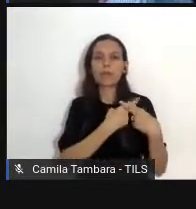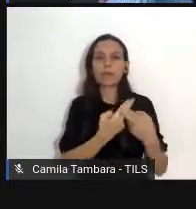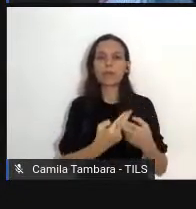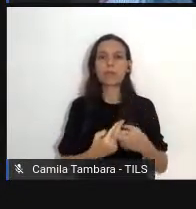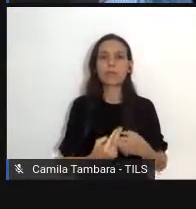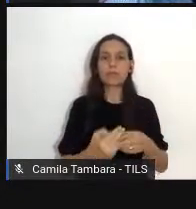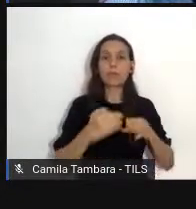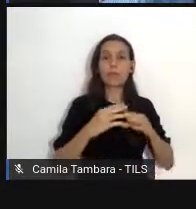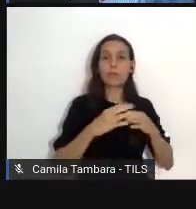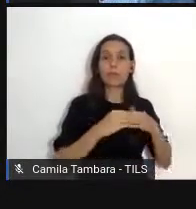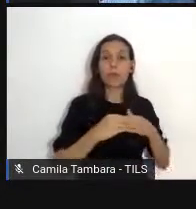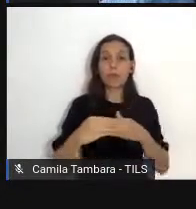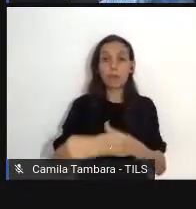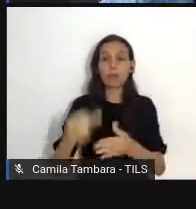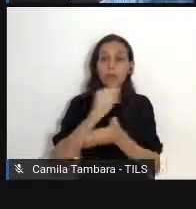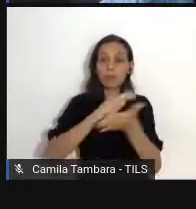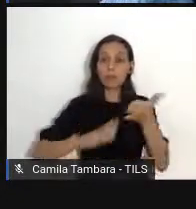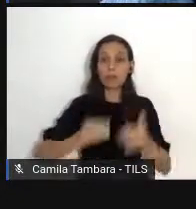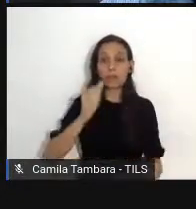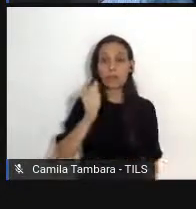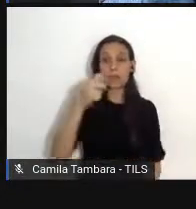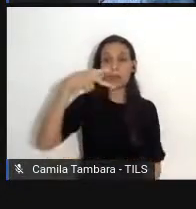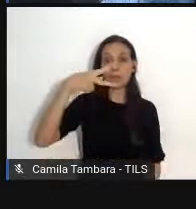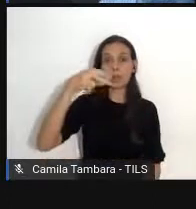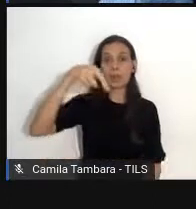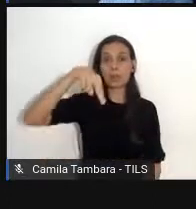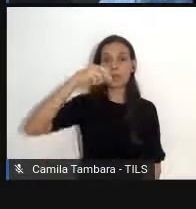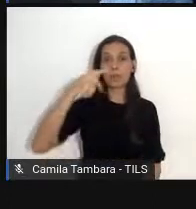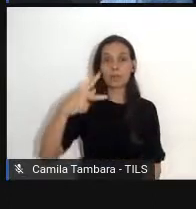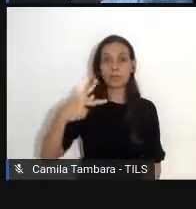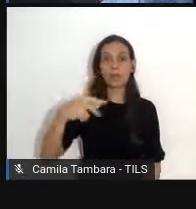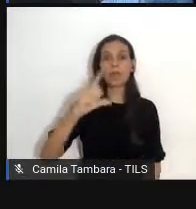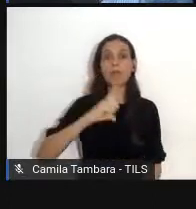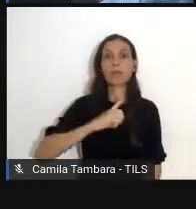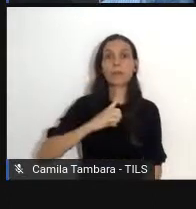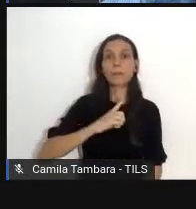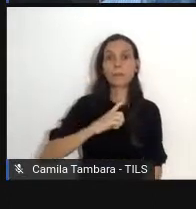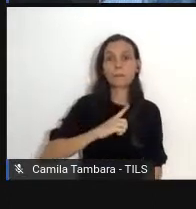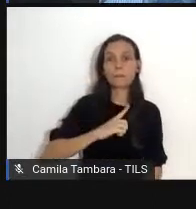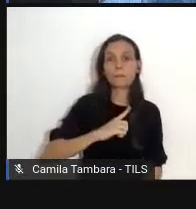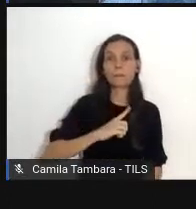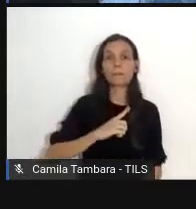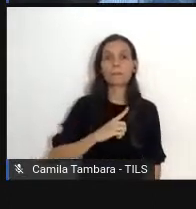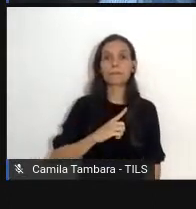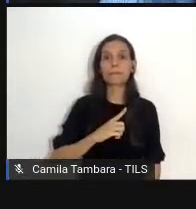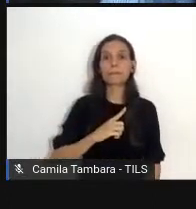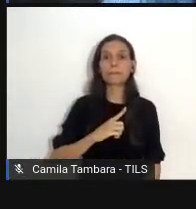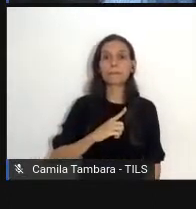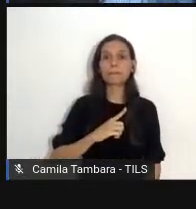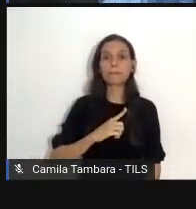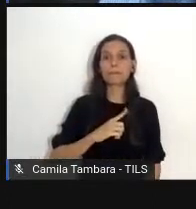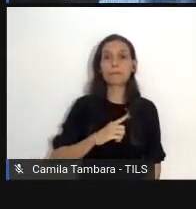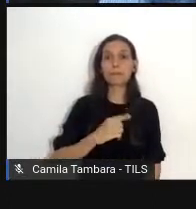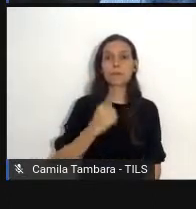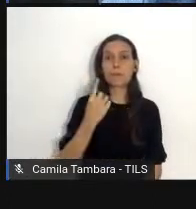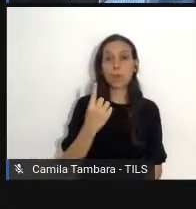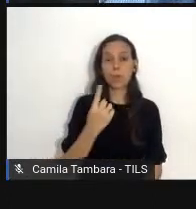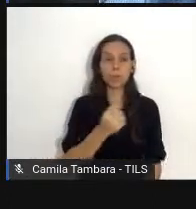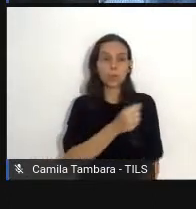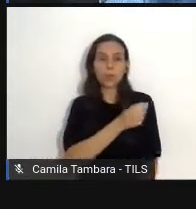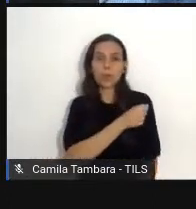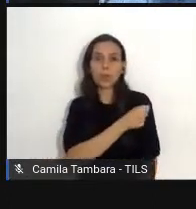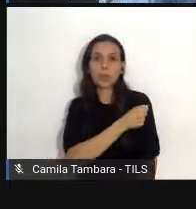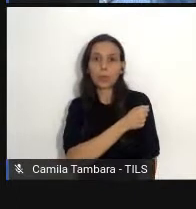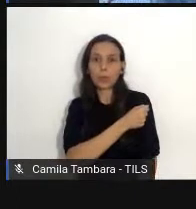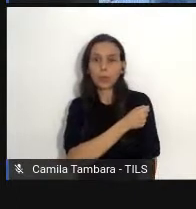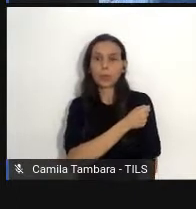atividade, a APNP, e aí nós temos um dos nossos alunos, né, que envia, né,